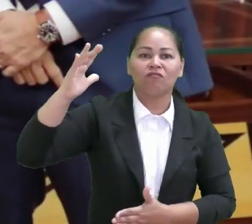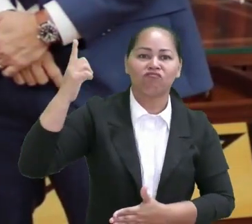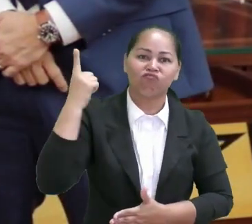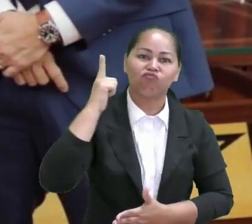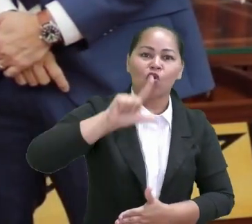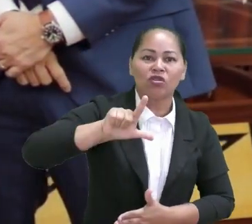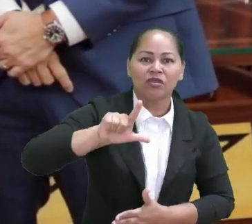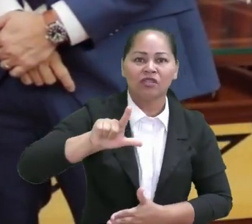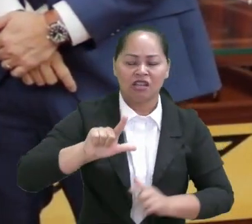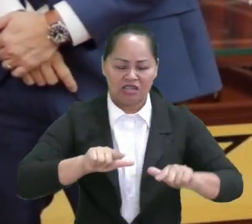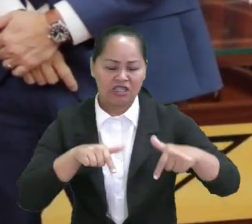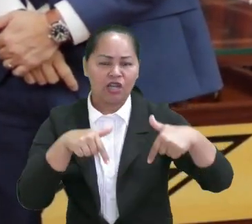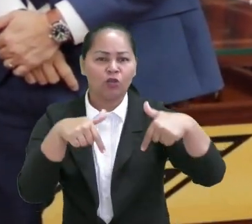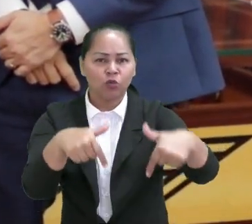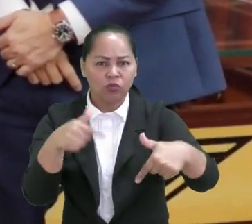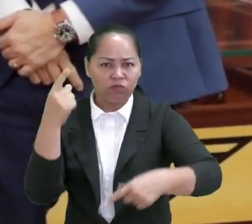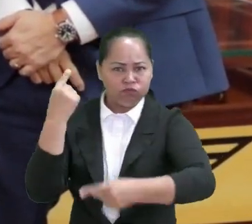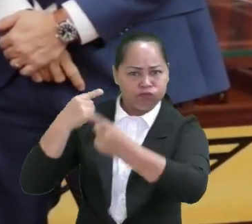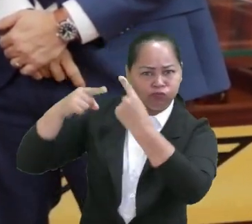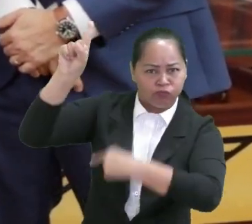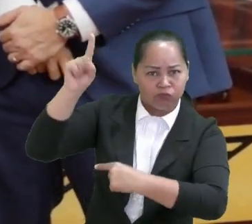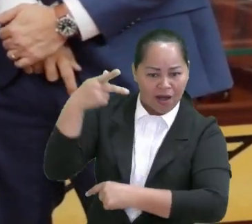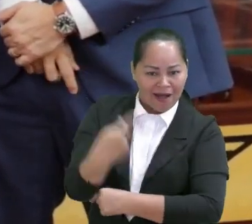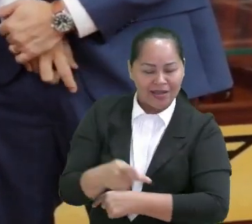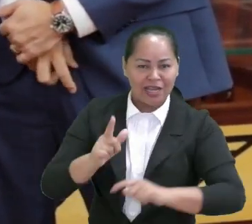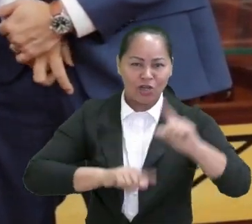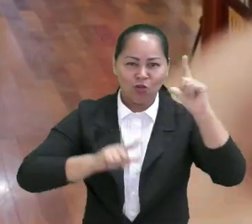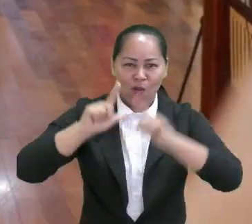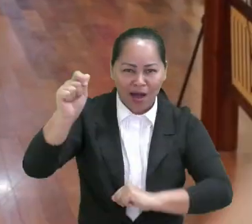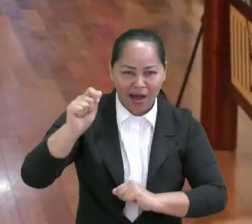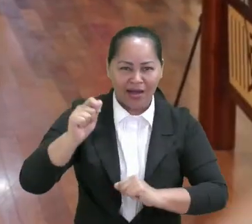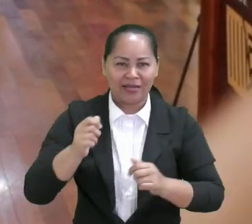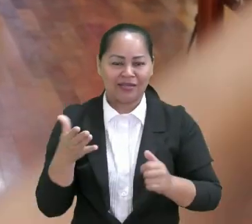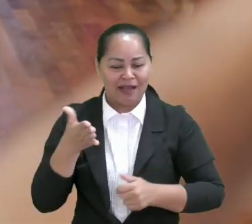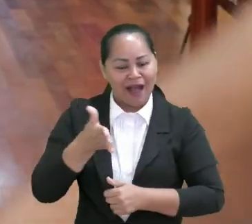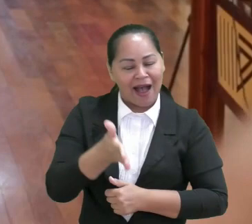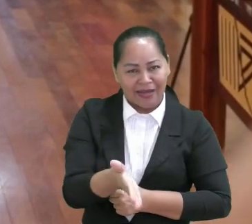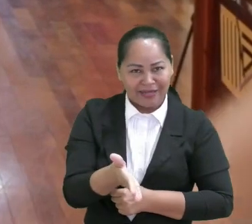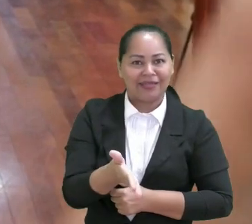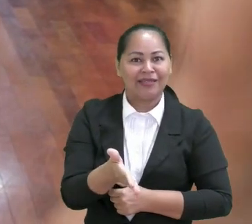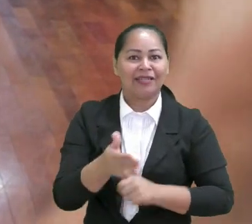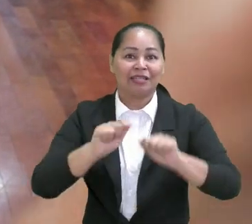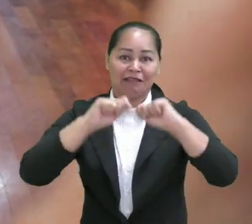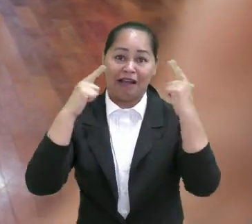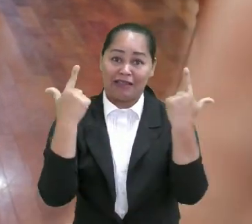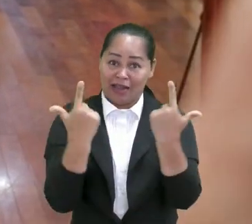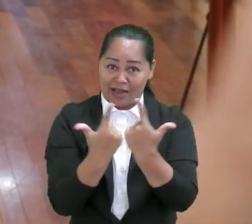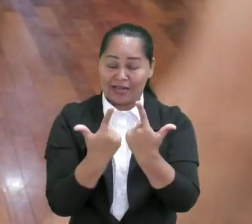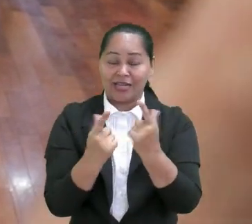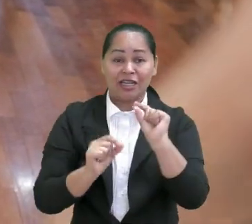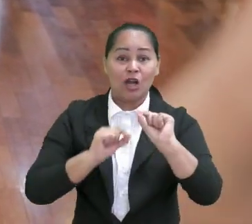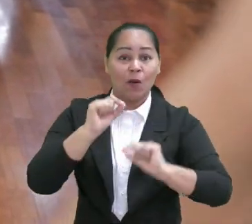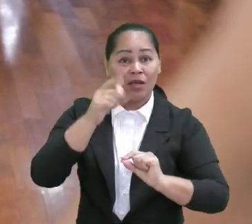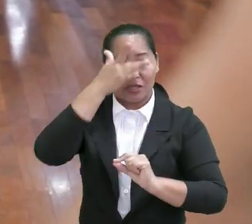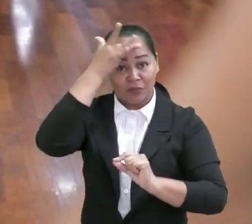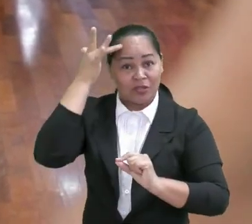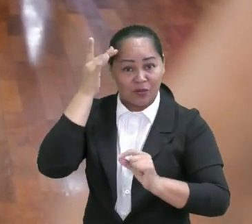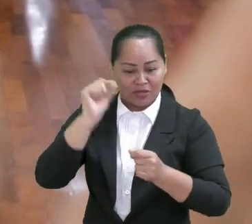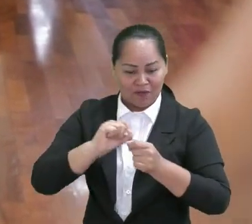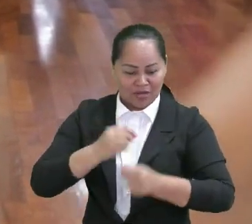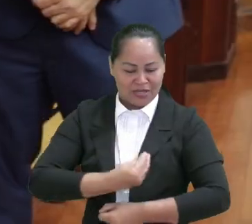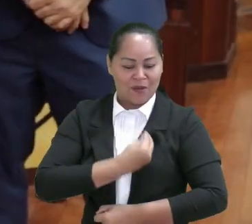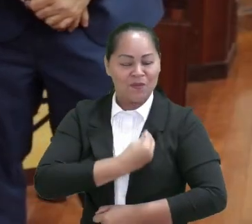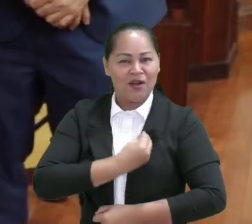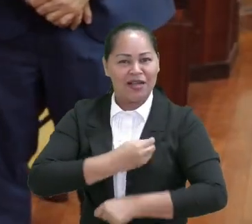de lutas e conquista das mulheres no Acre passa pelo Legislativo Estadual. E para quem fez e faz parte